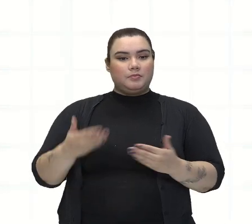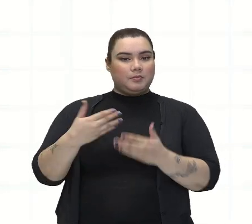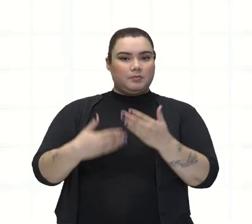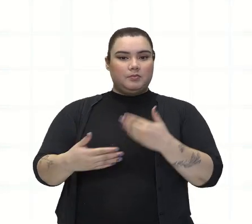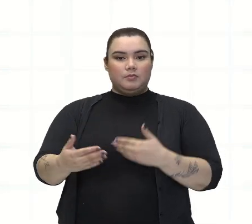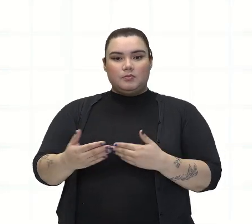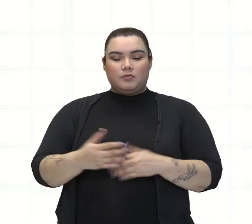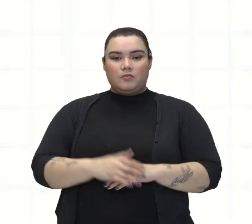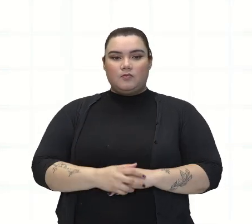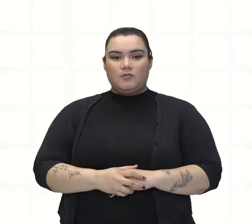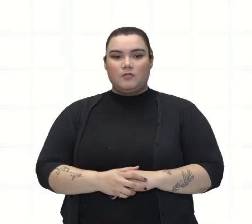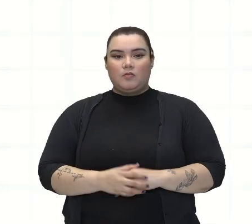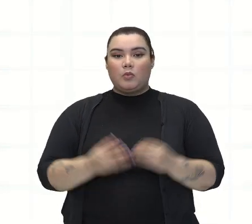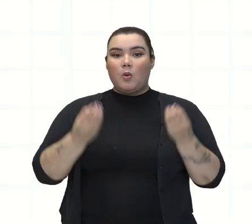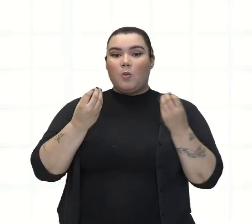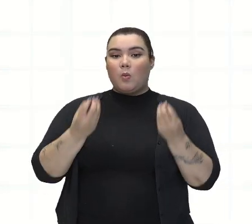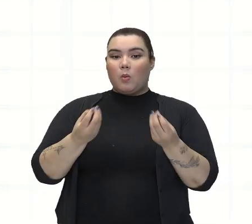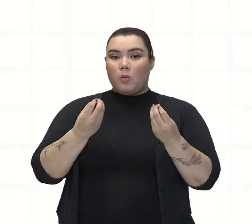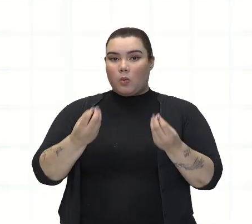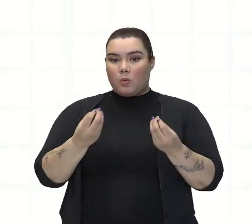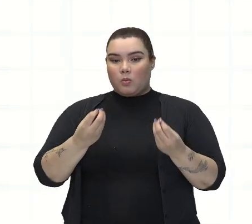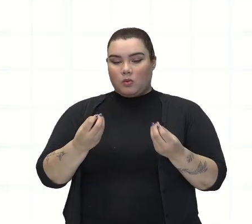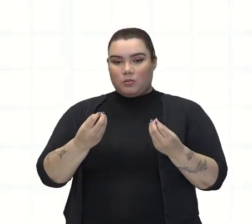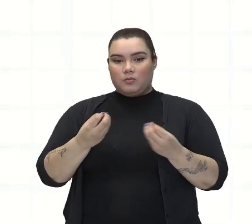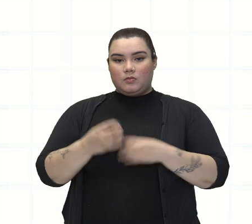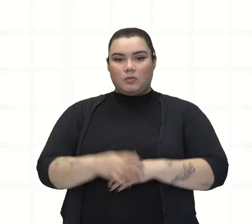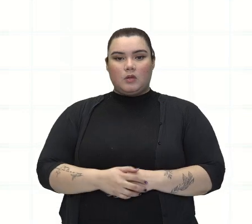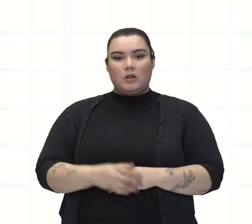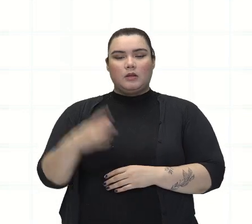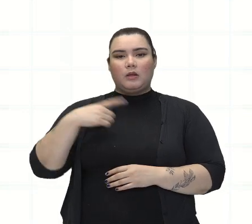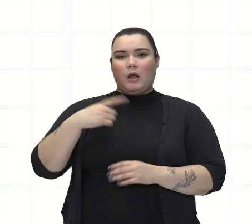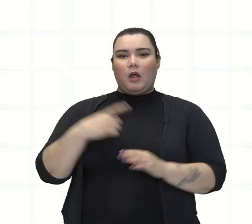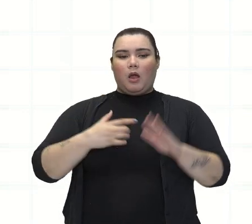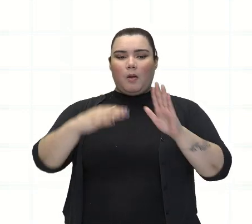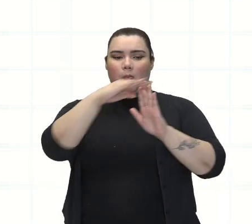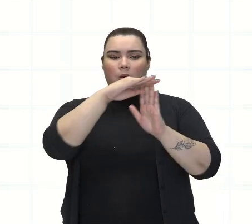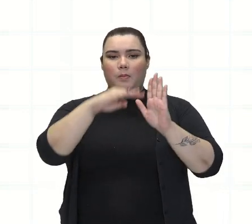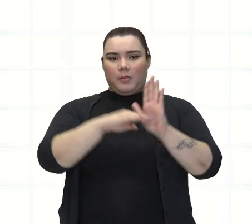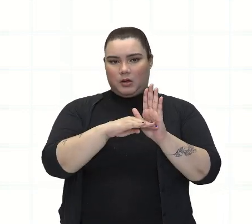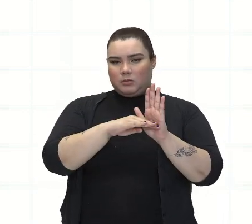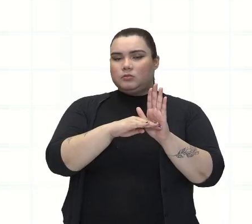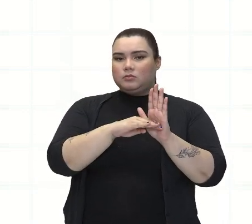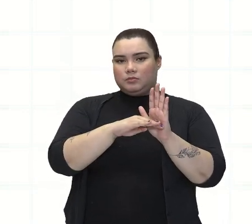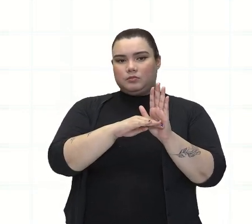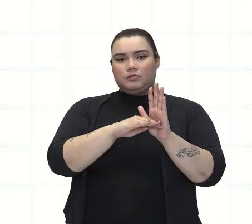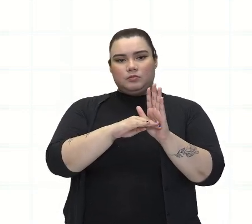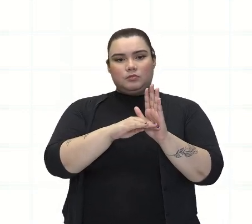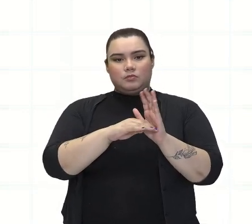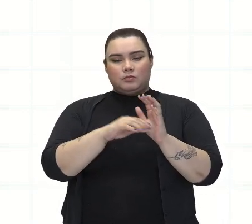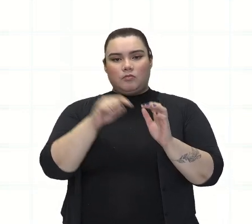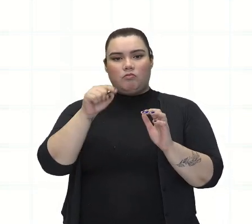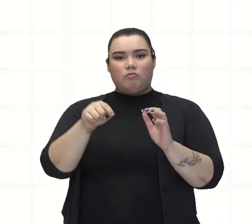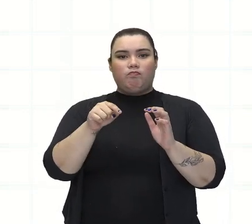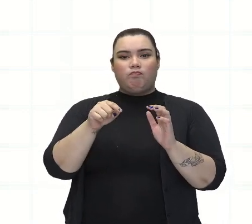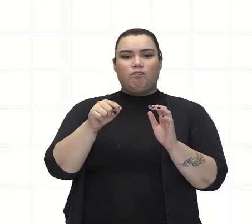continuando. Como é que nós vamos classificar, então, professora,